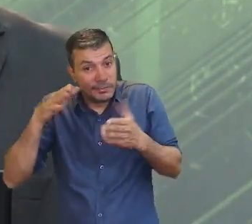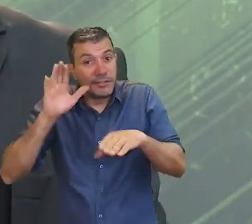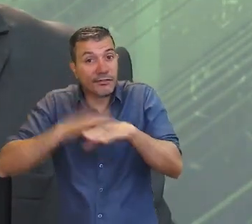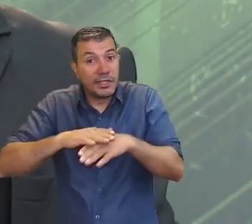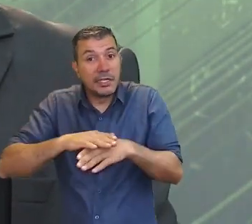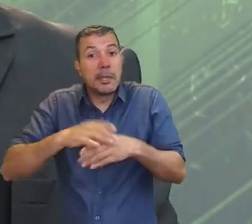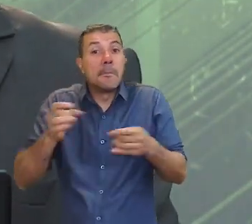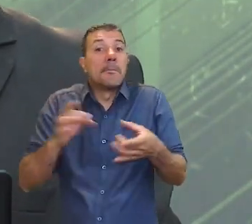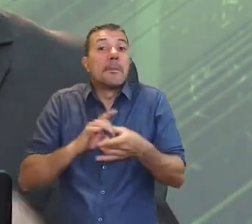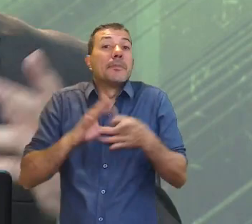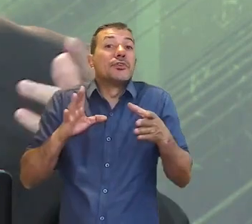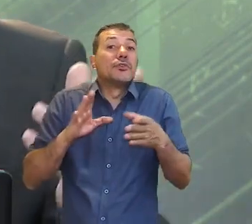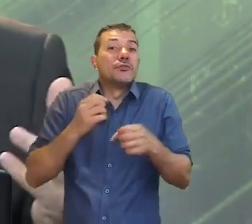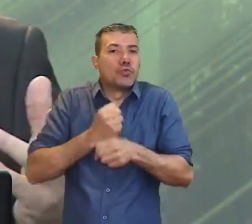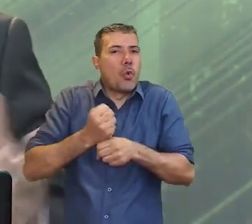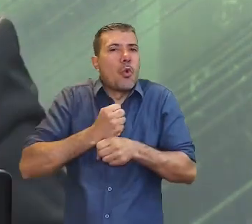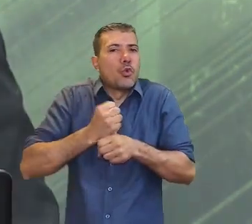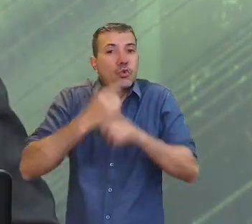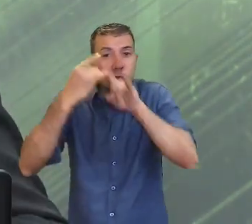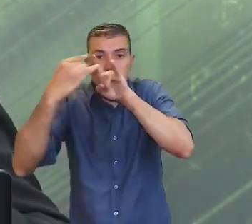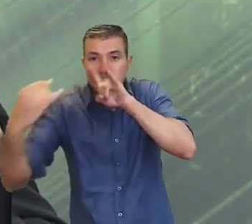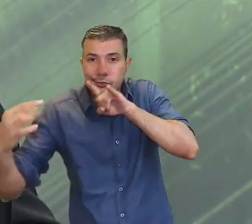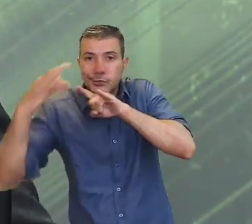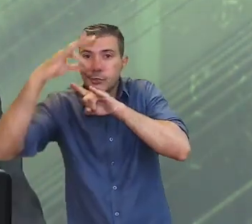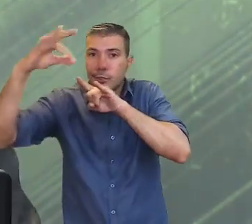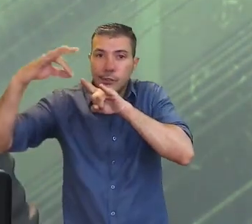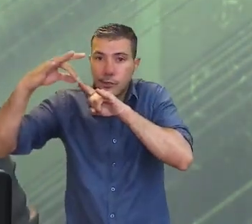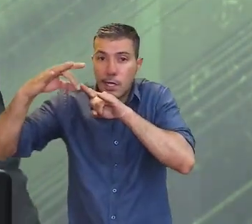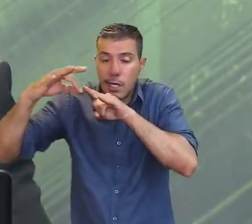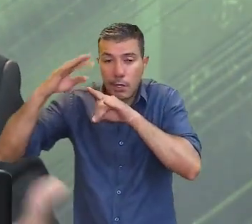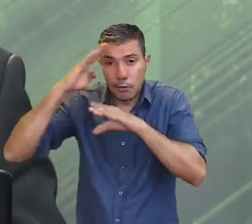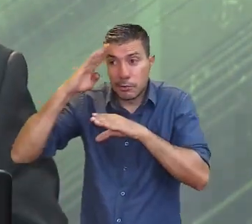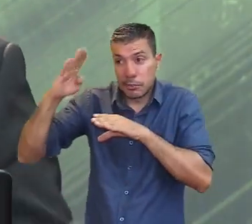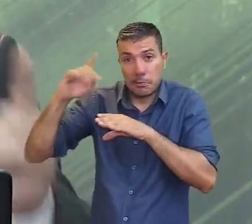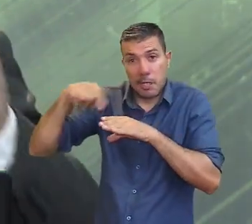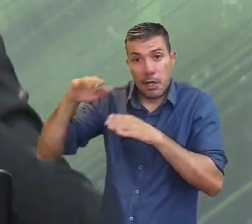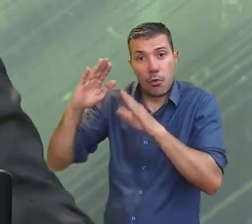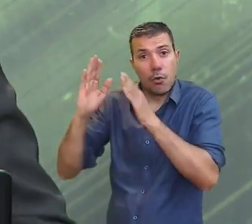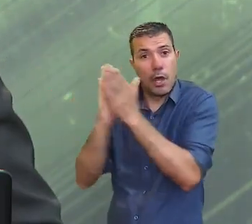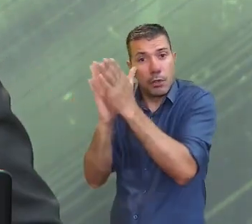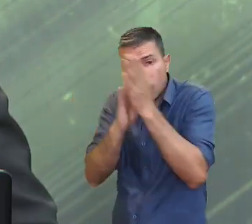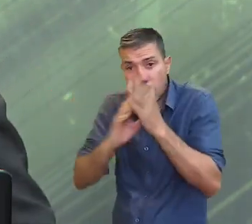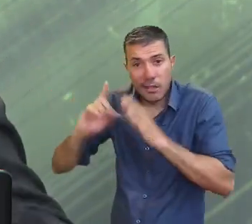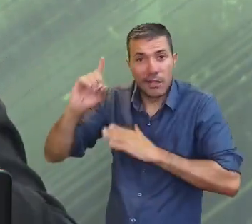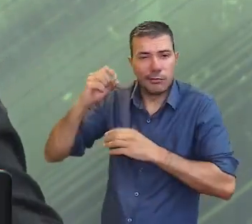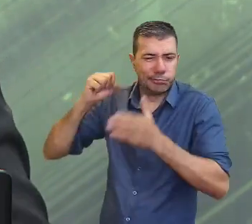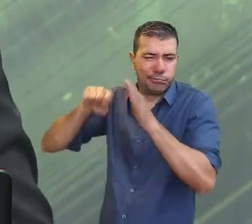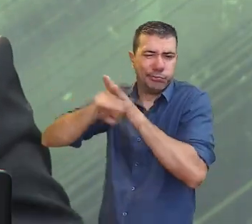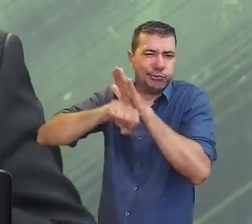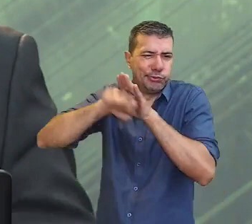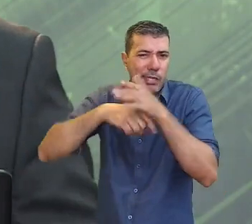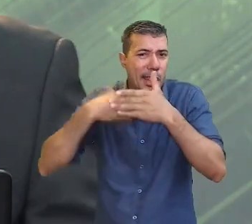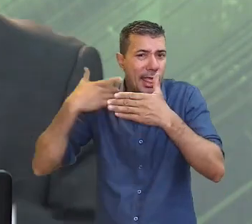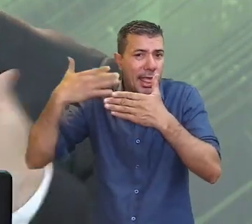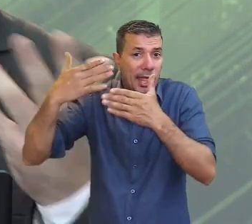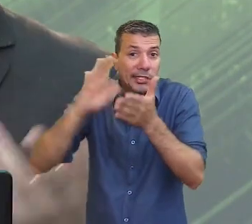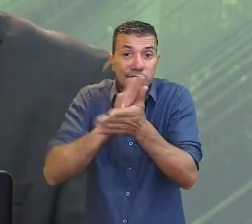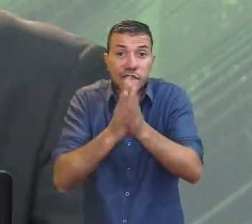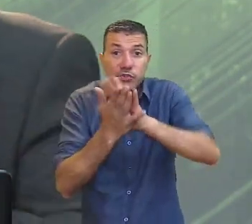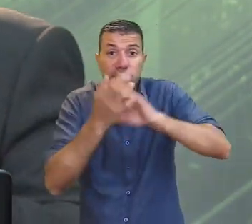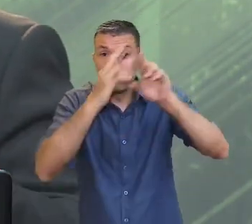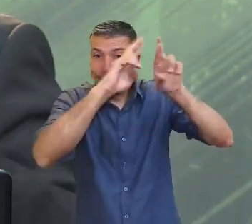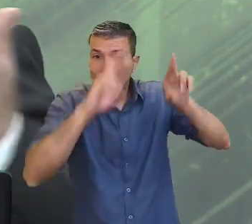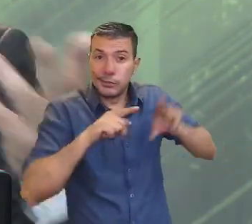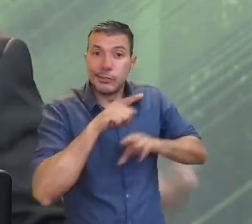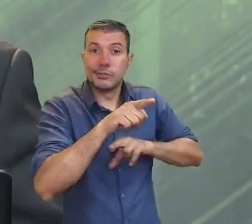permitido construir o templo. E esse templo foi o centro da adoração também durante séculos, até que foi destruído por Nabucodonosor também,